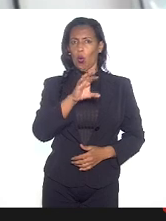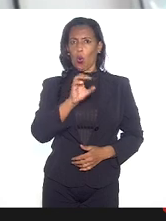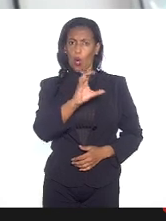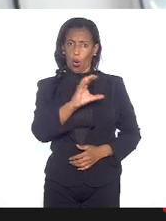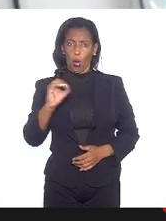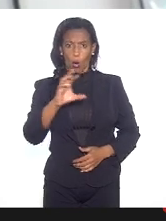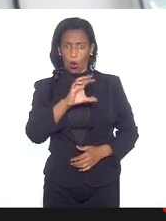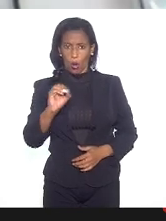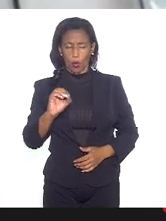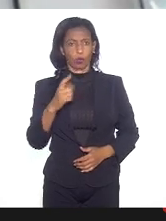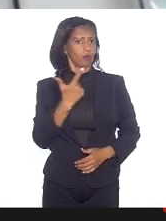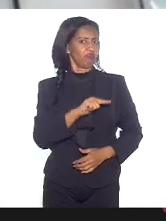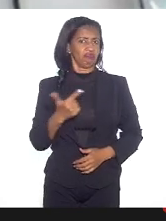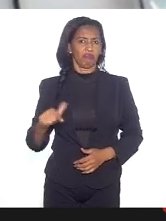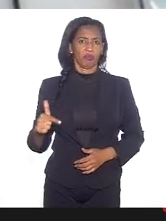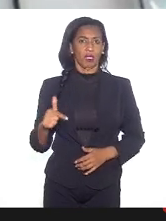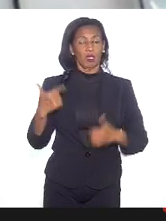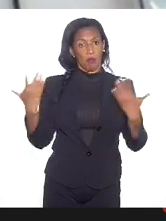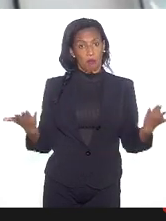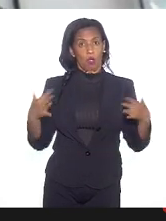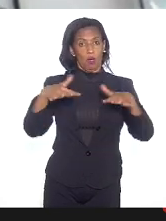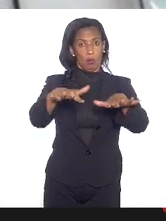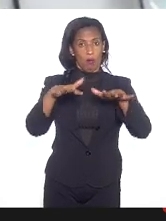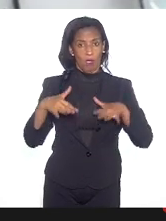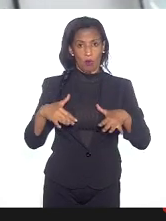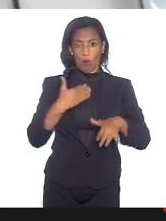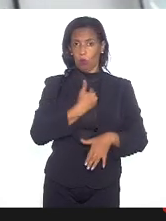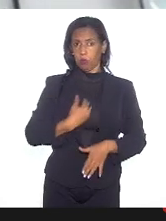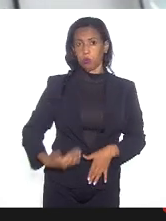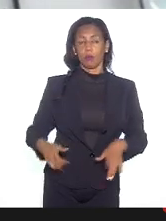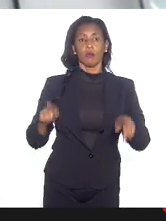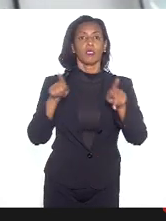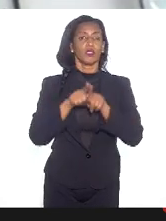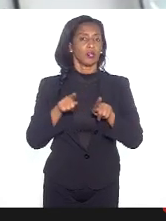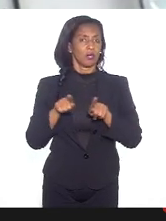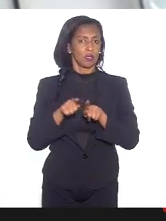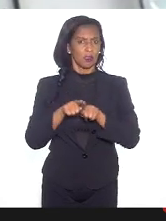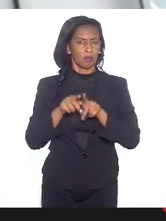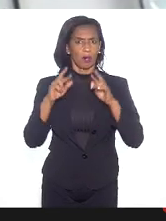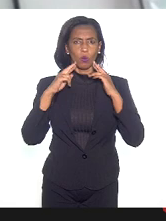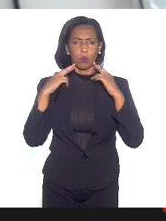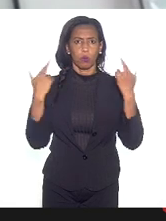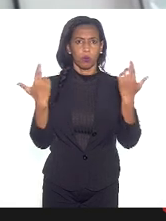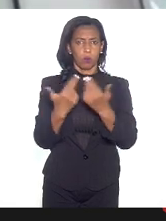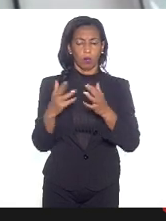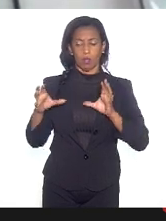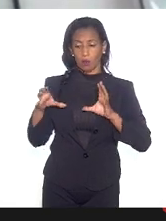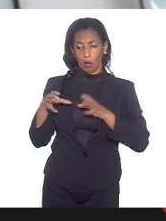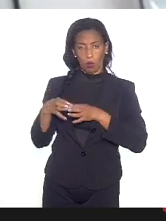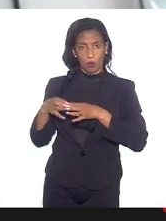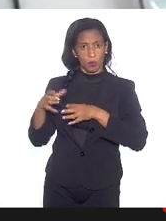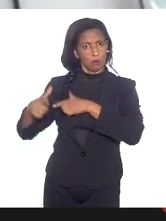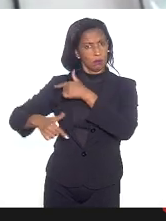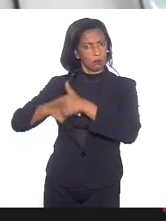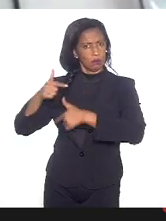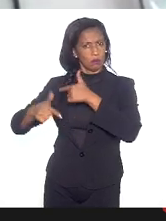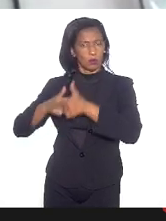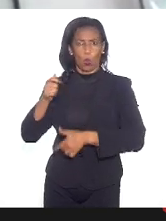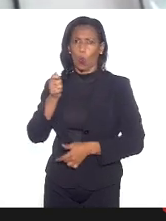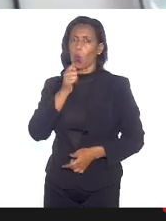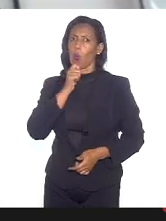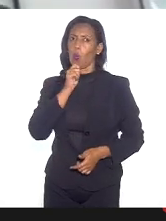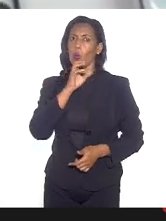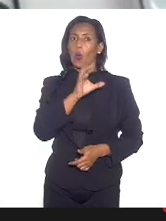embora essa seja uma audiência pública, mas também uma sessão da comissão de servidores, não temos quórum